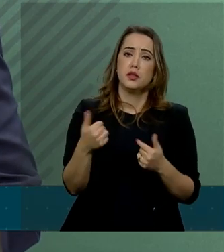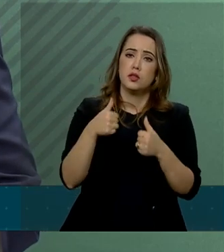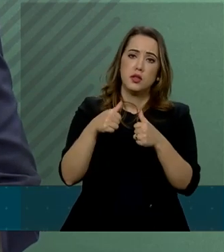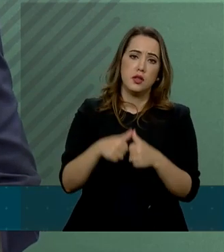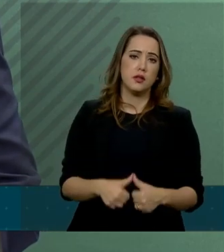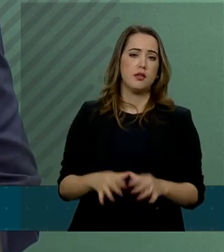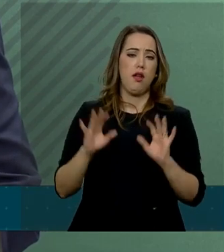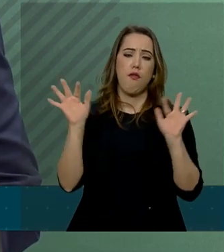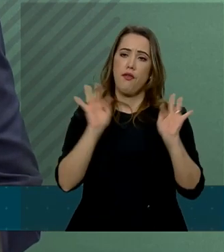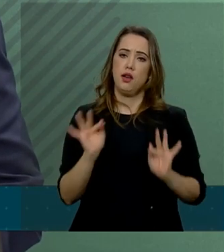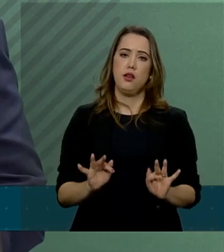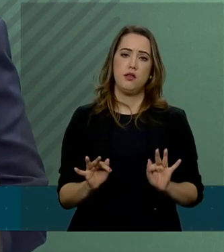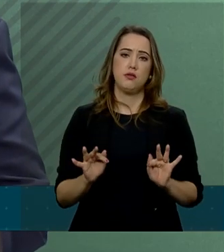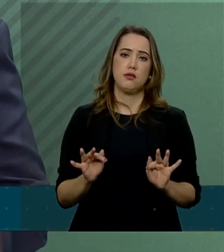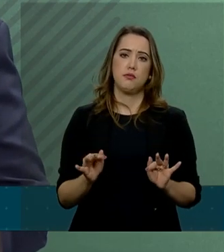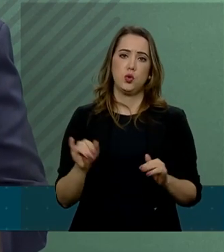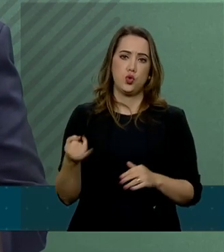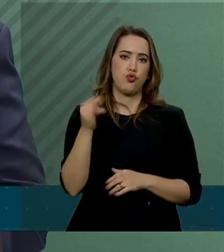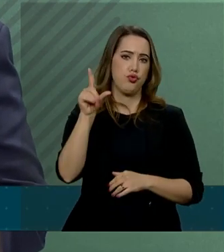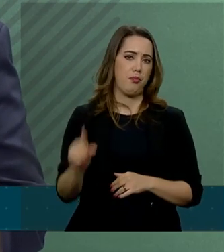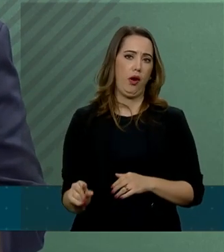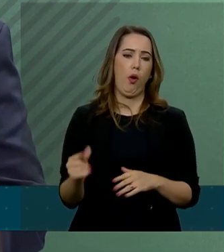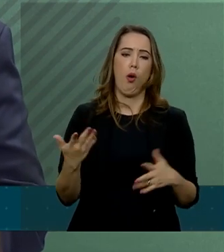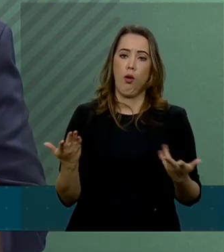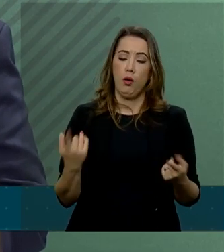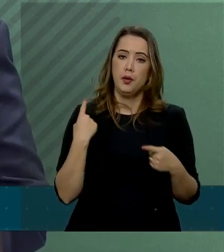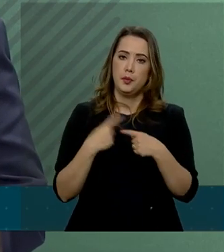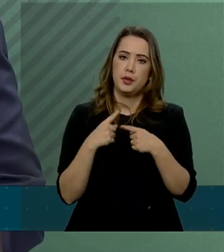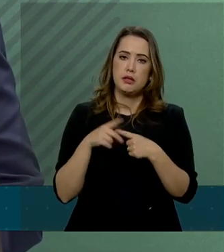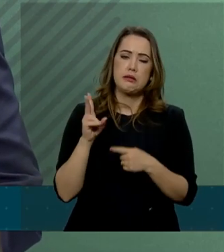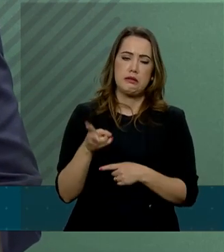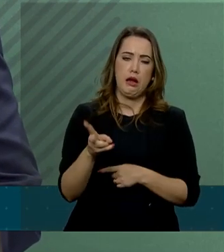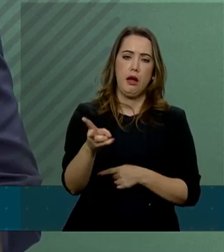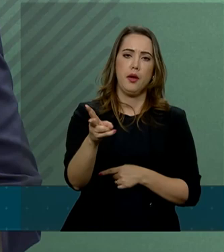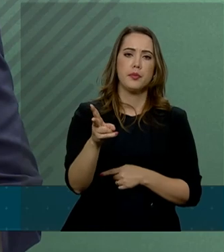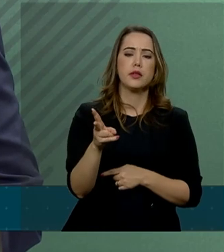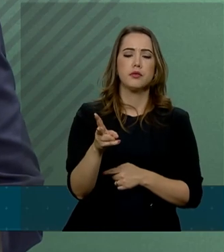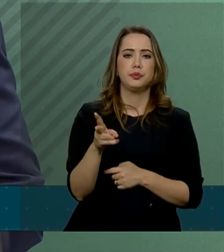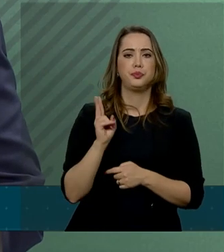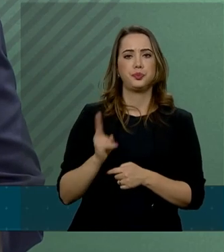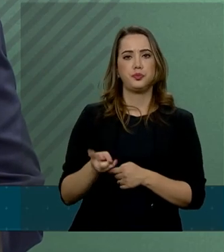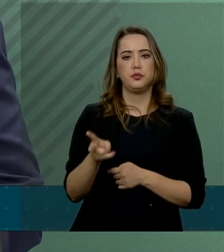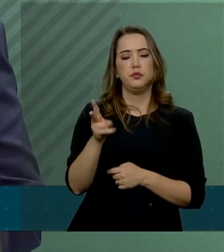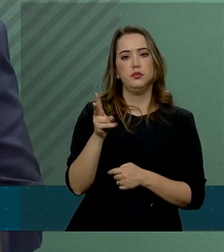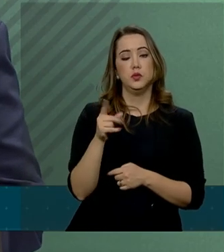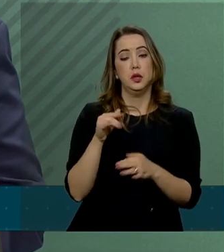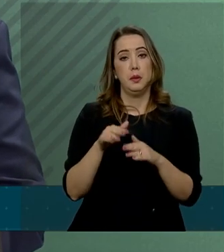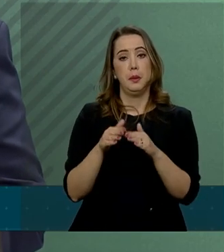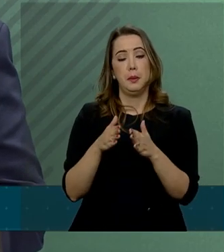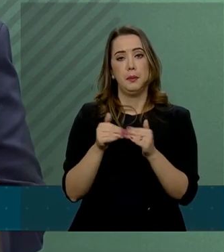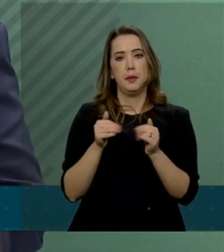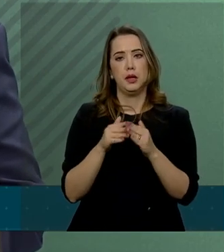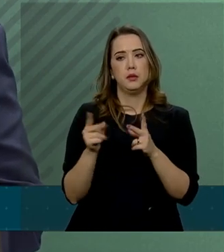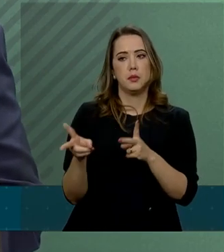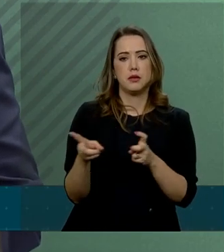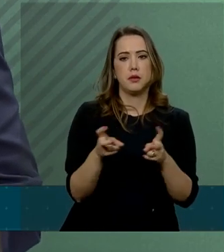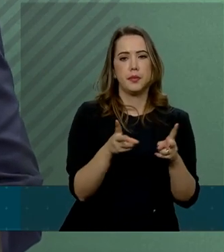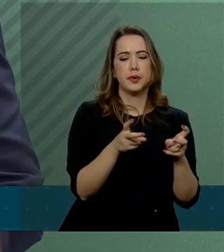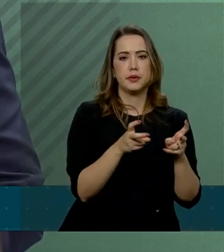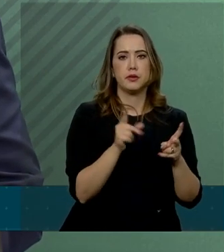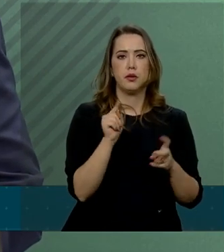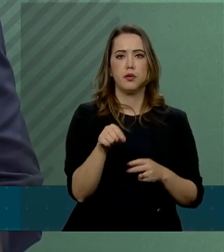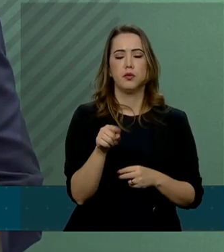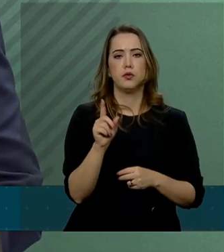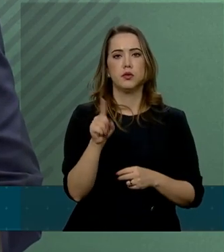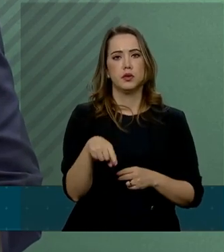bastante satisfeito com isso ele vem inclusive advogando já de algum tempo por meio da sua percepção de que isso